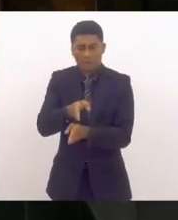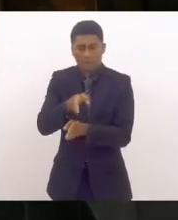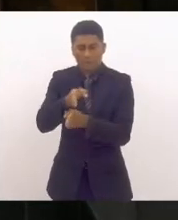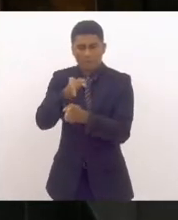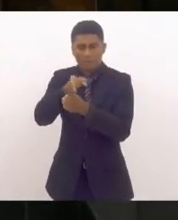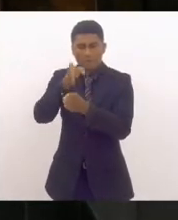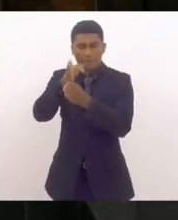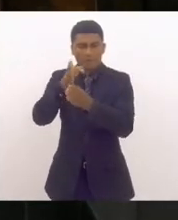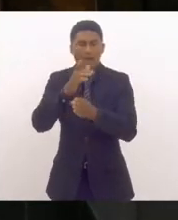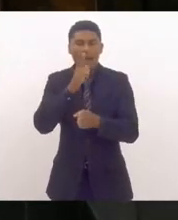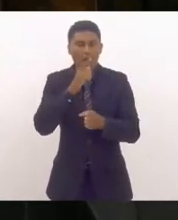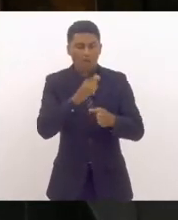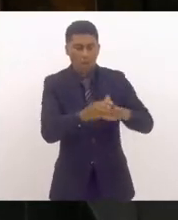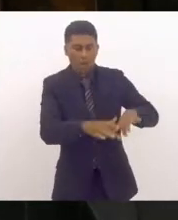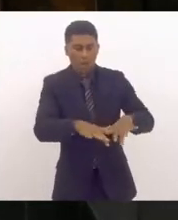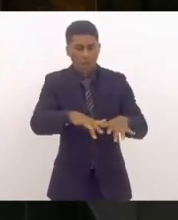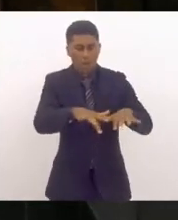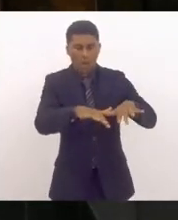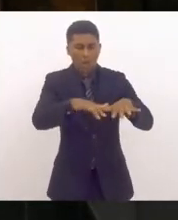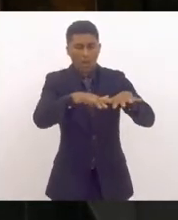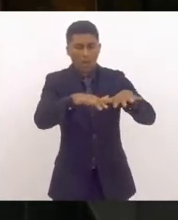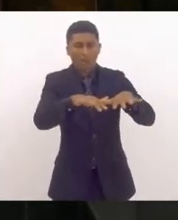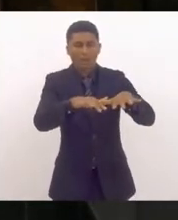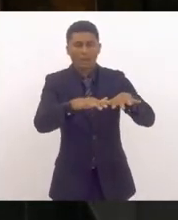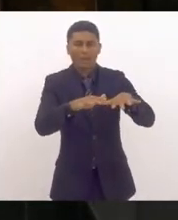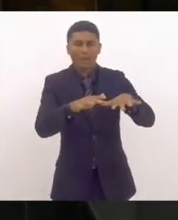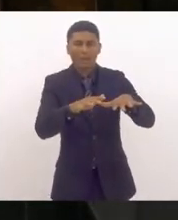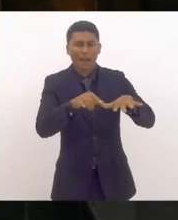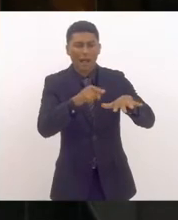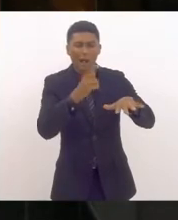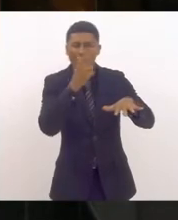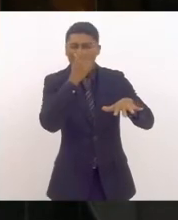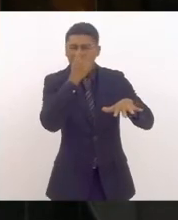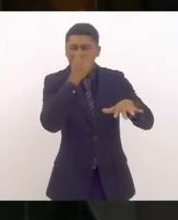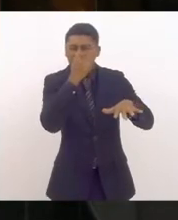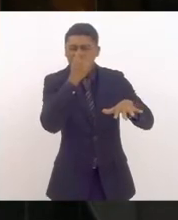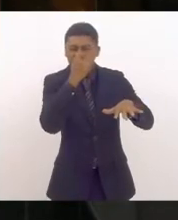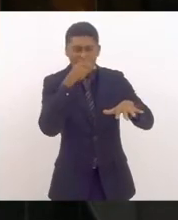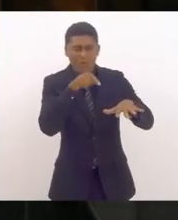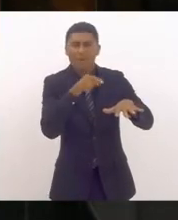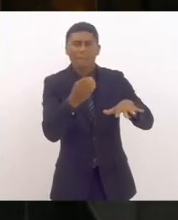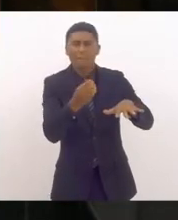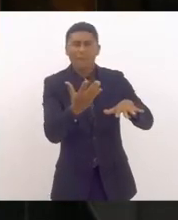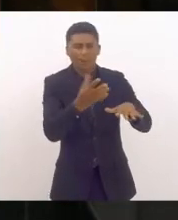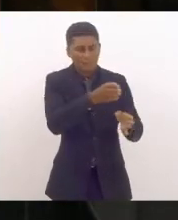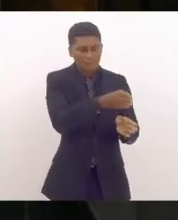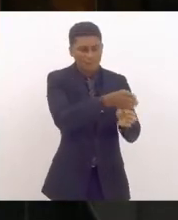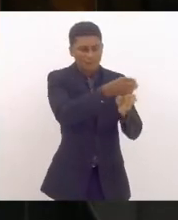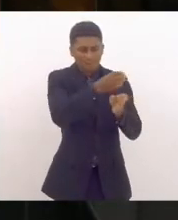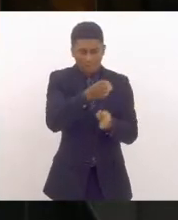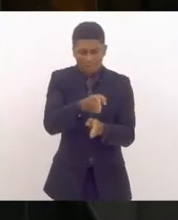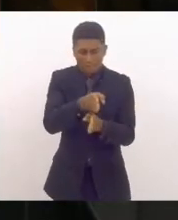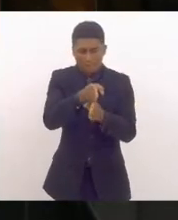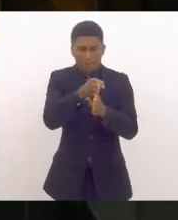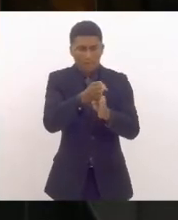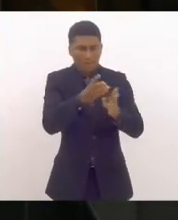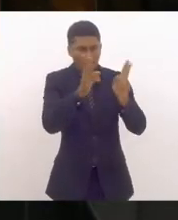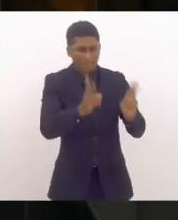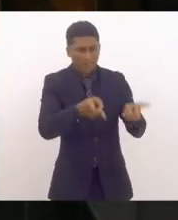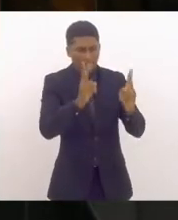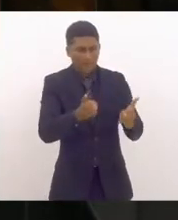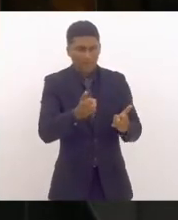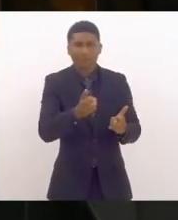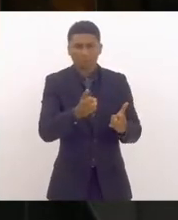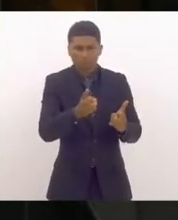escavação para que elas fiquem de pé e equilíbrio se você diz